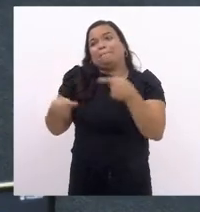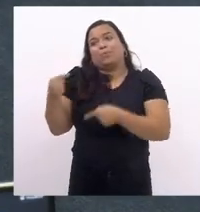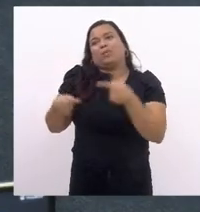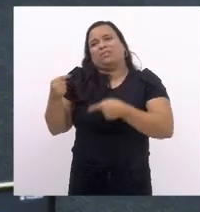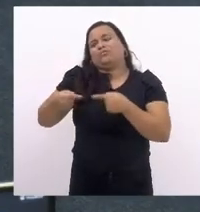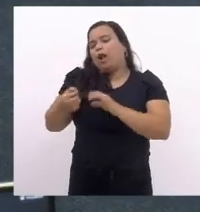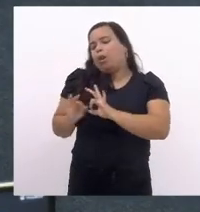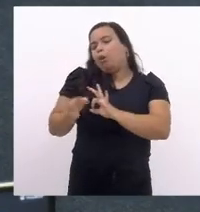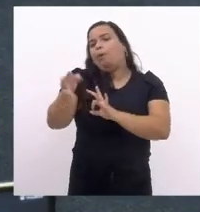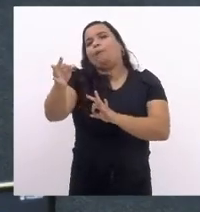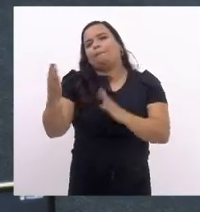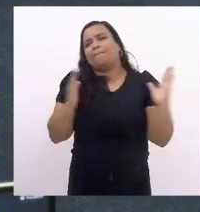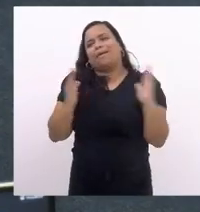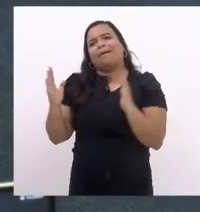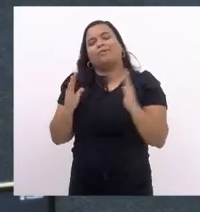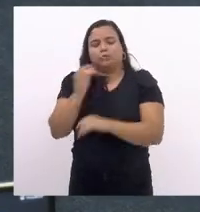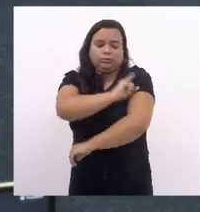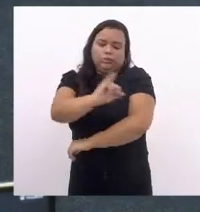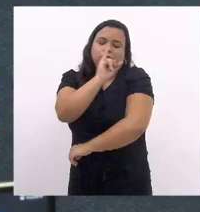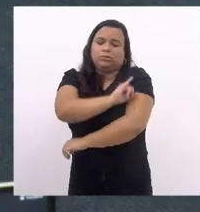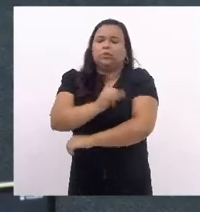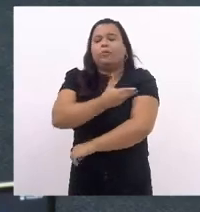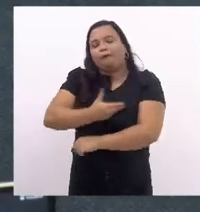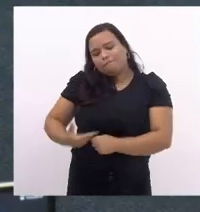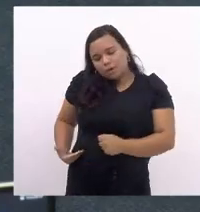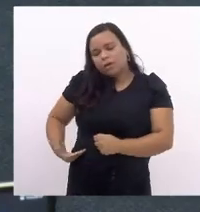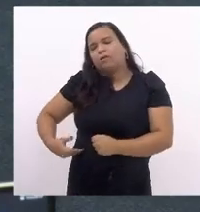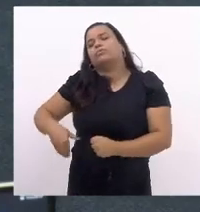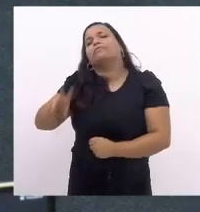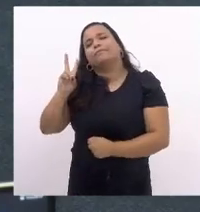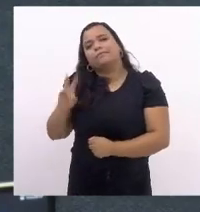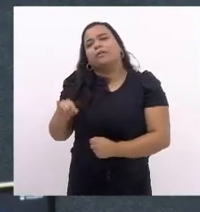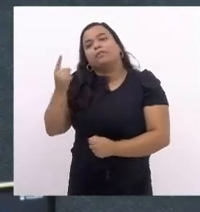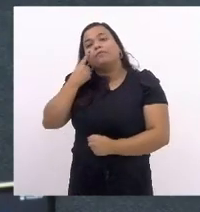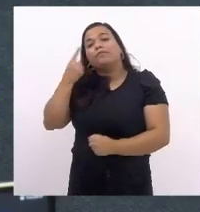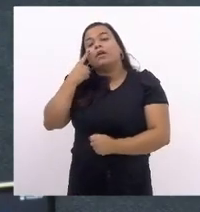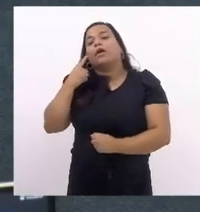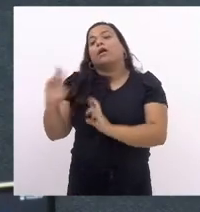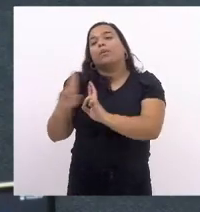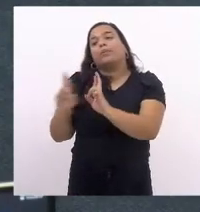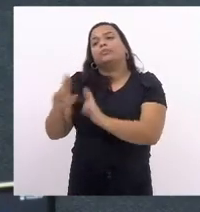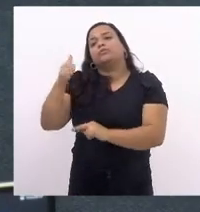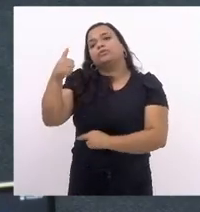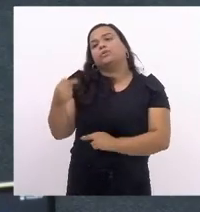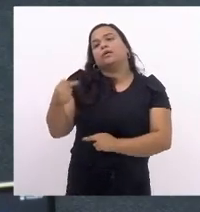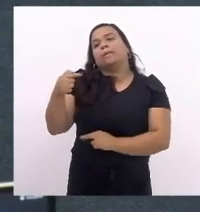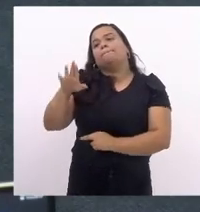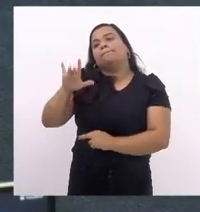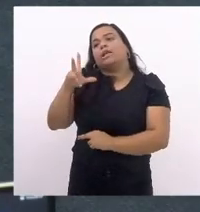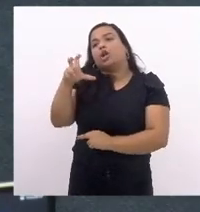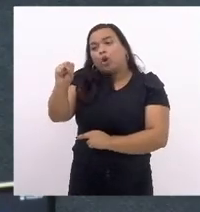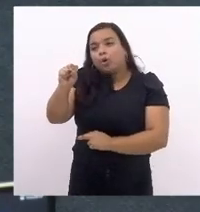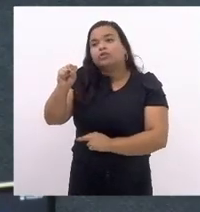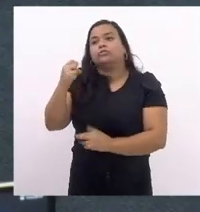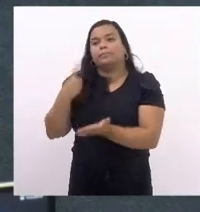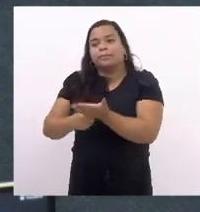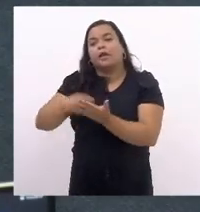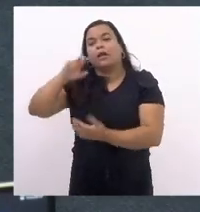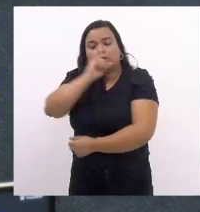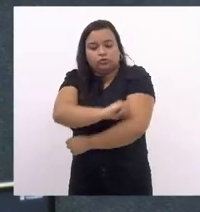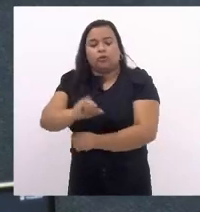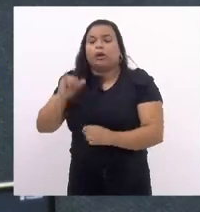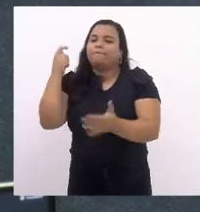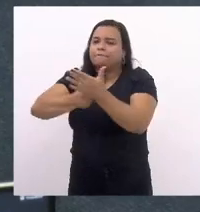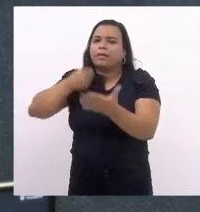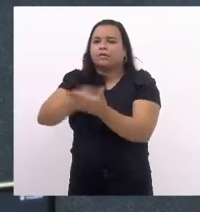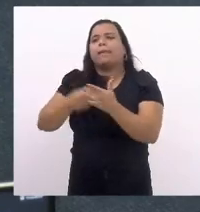prazo que o governo do Estado vai desencadear com os recursos, com os 17 bilhões do Pacto RJ, para enfrentar de maneira estruturante